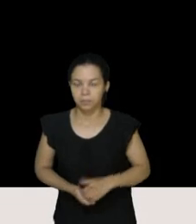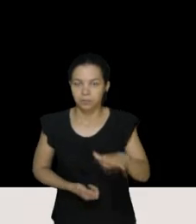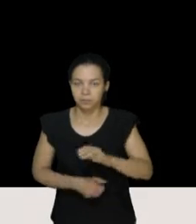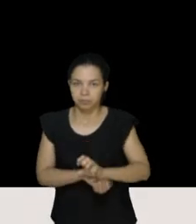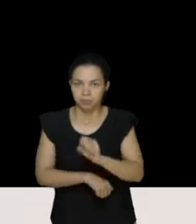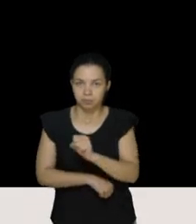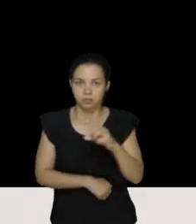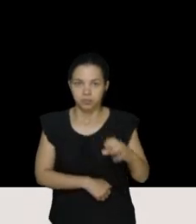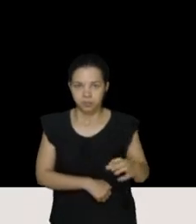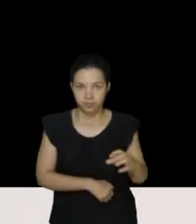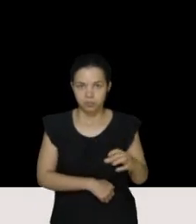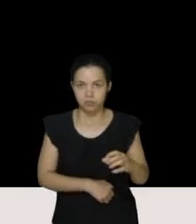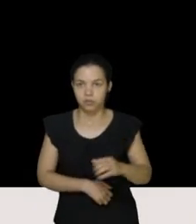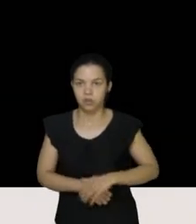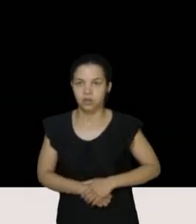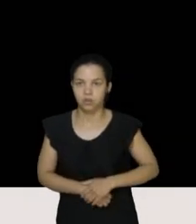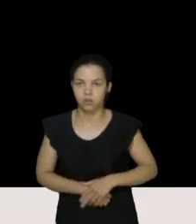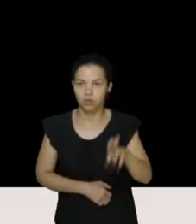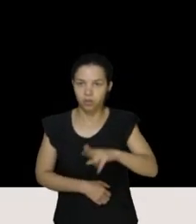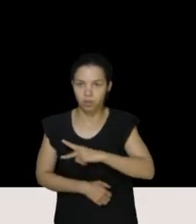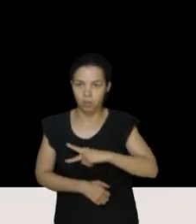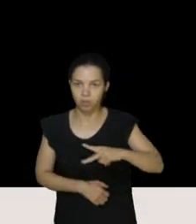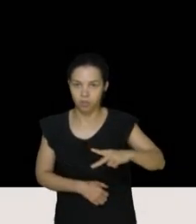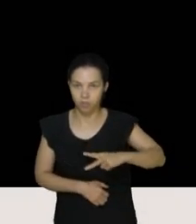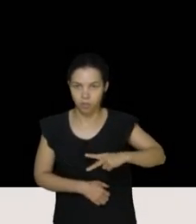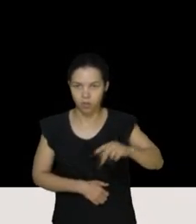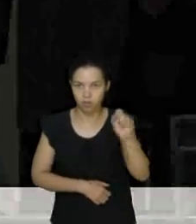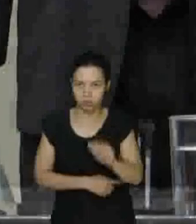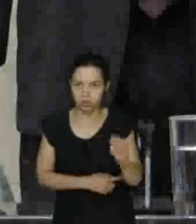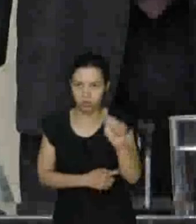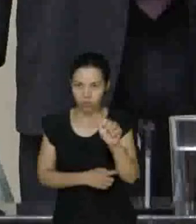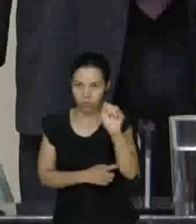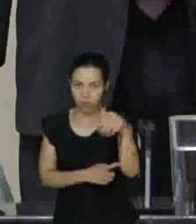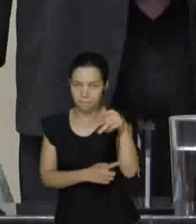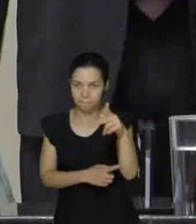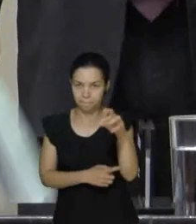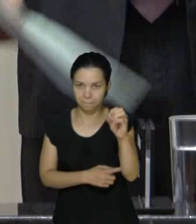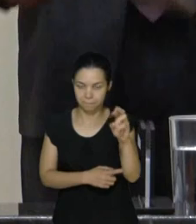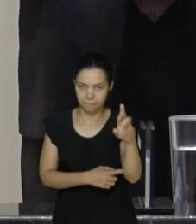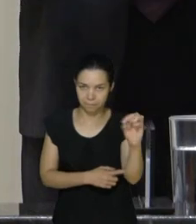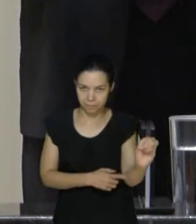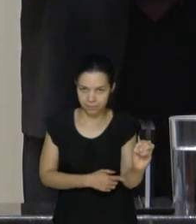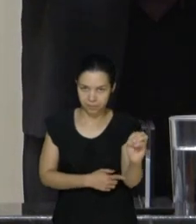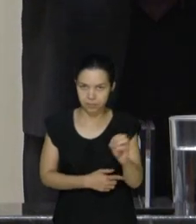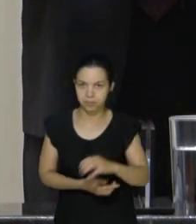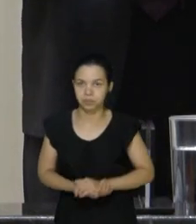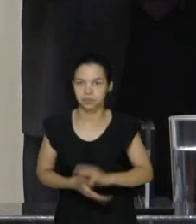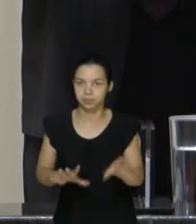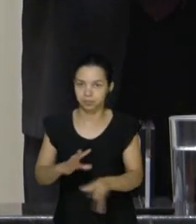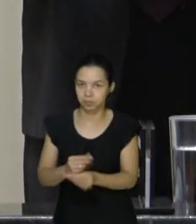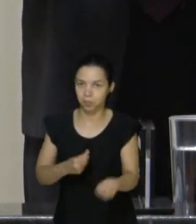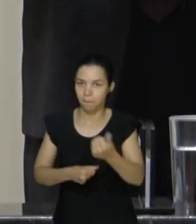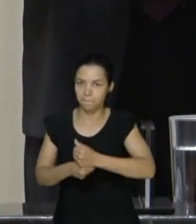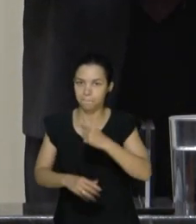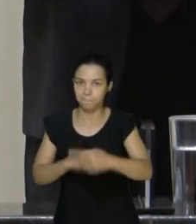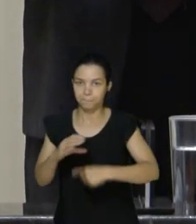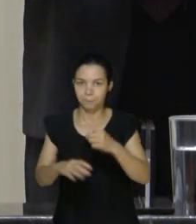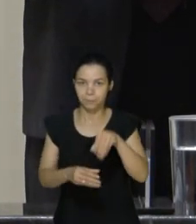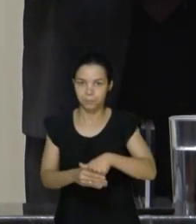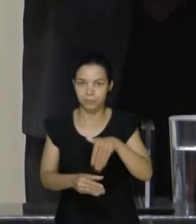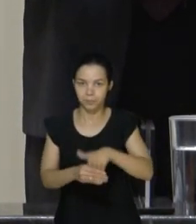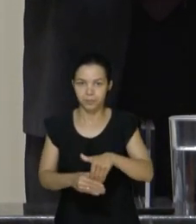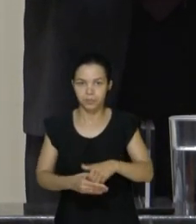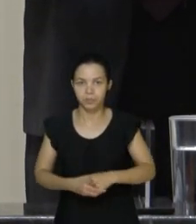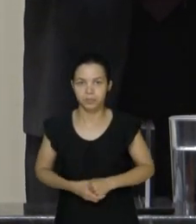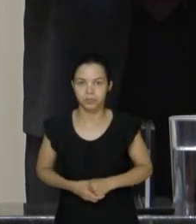pública estadual à Associação de Amparo ao Carente Casa do Caminho, com emenda substitutiva global. Em votação,